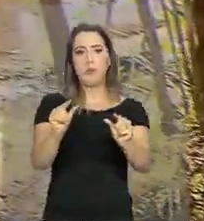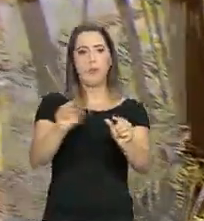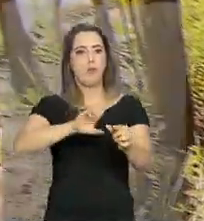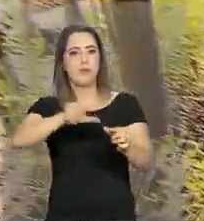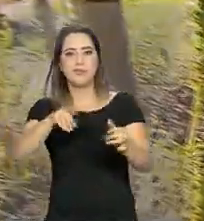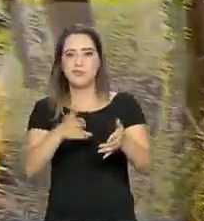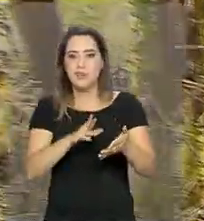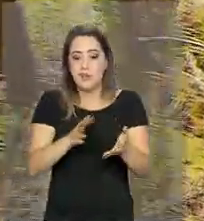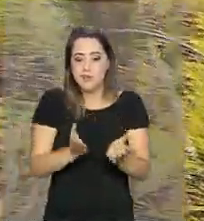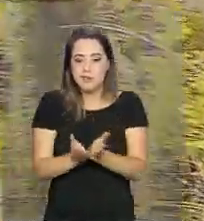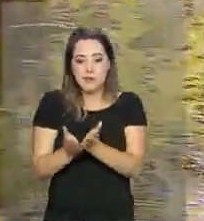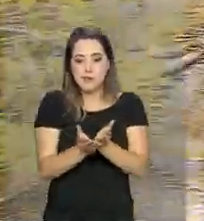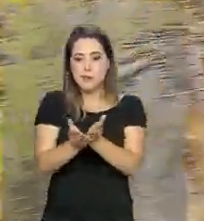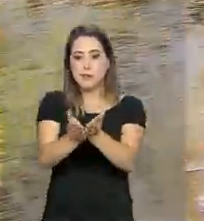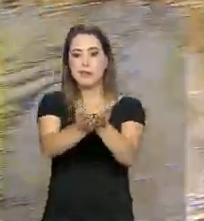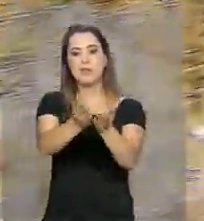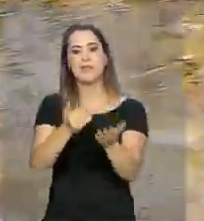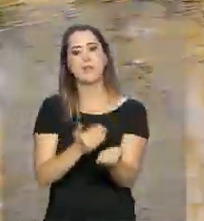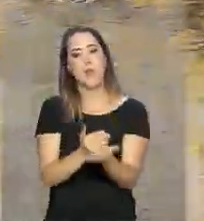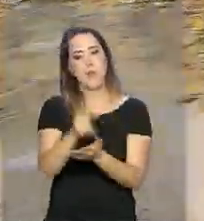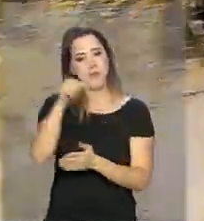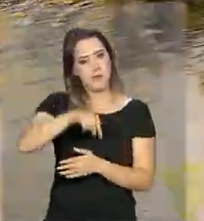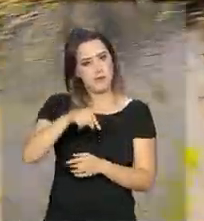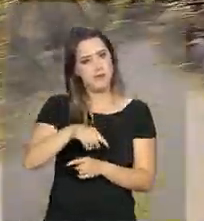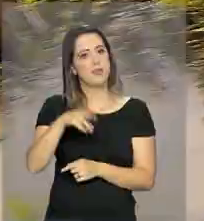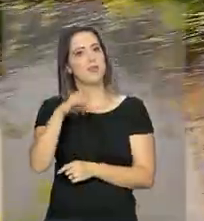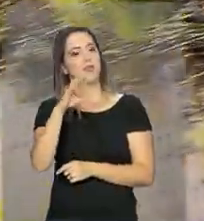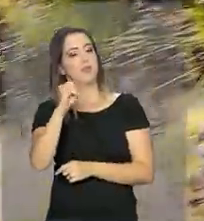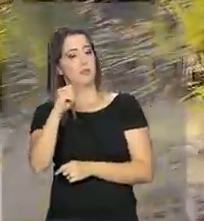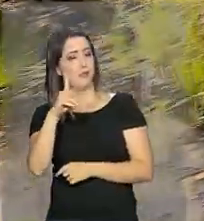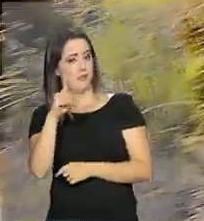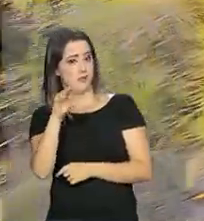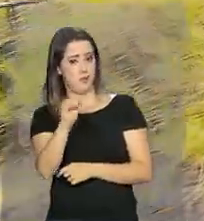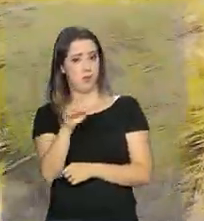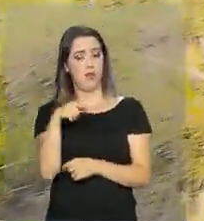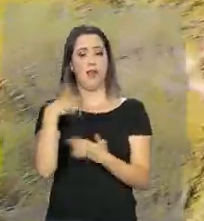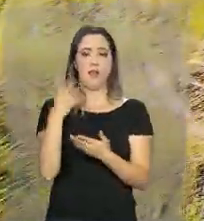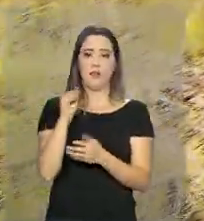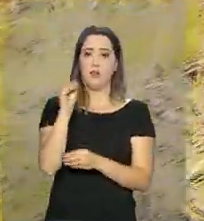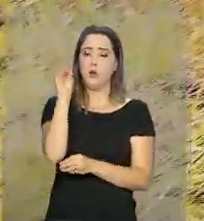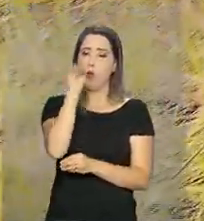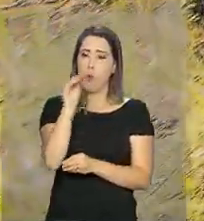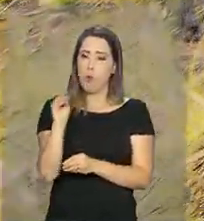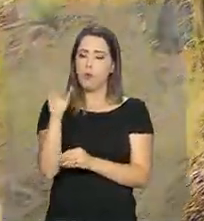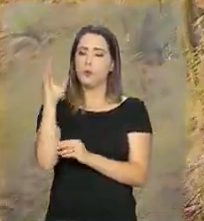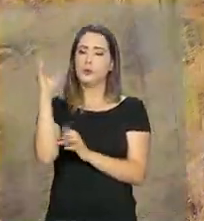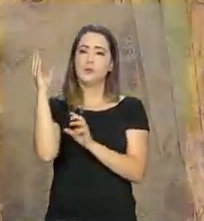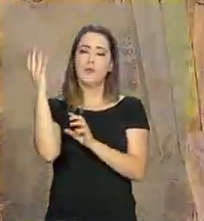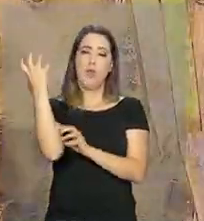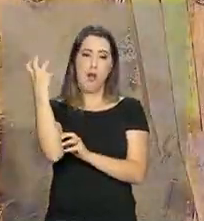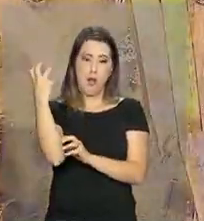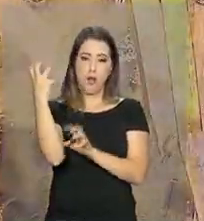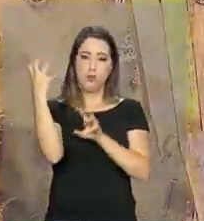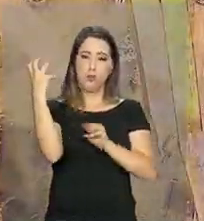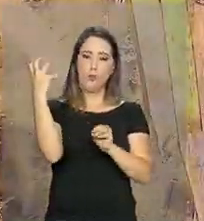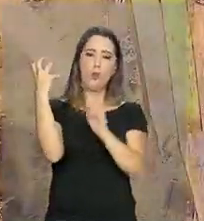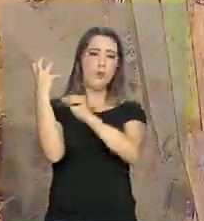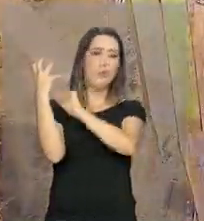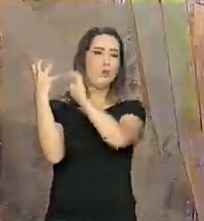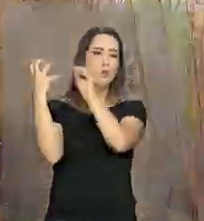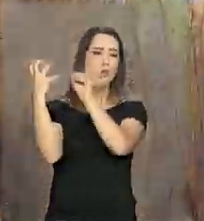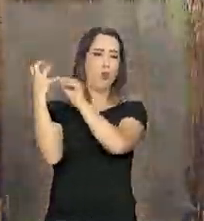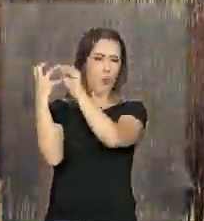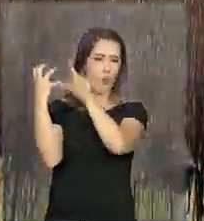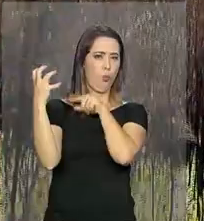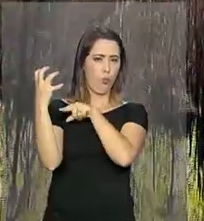brasileiros então a preservação da floresta no cerrado é importante principalmente também além do habitat dos